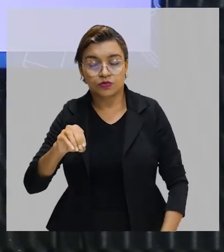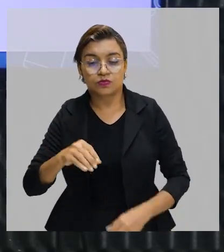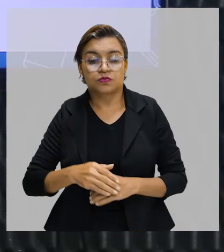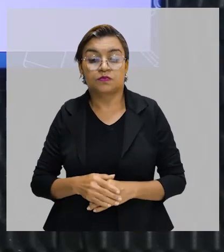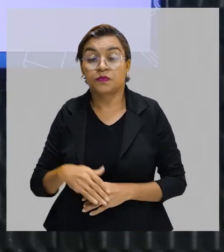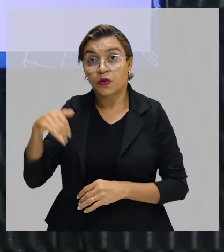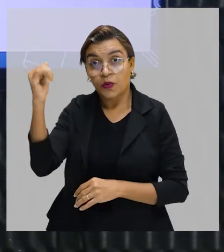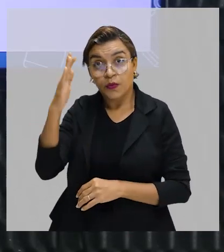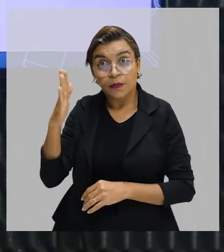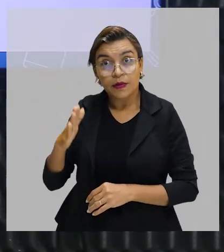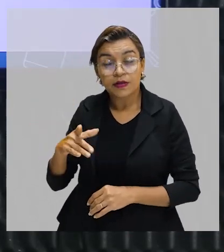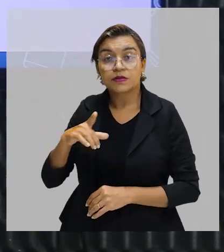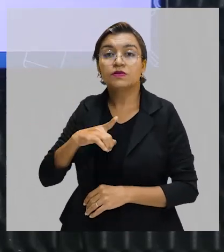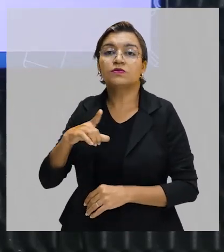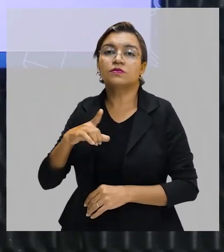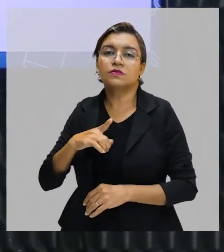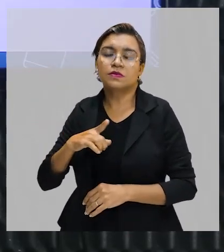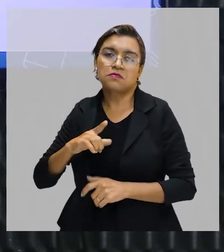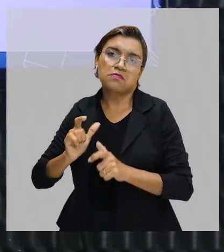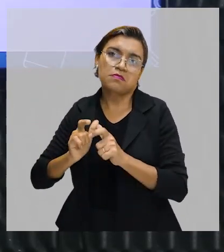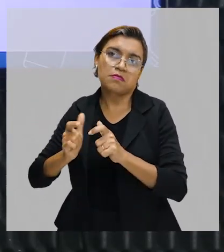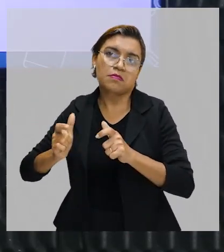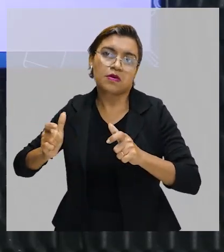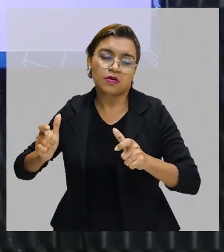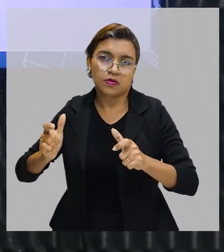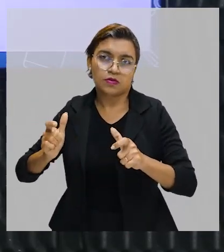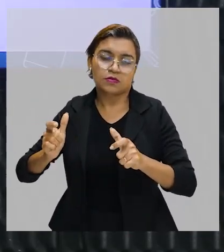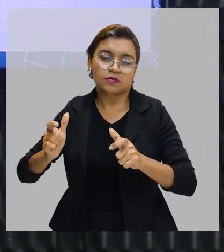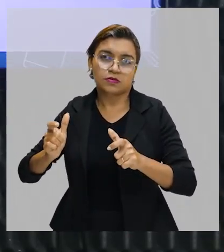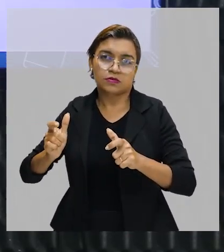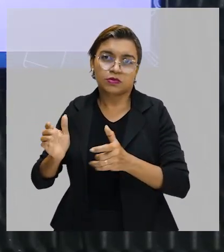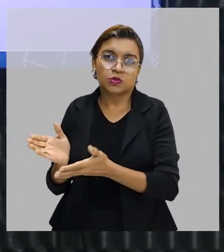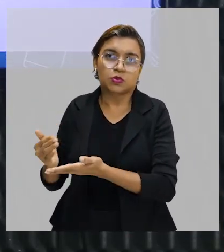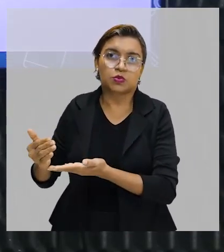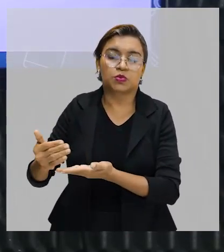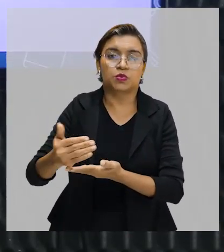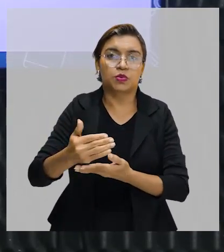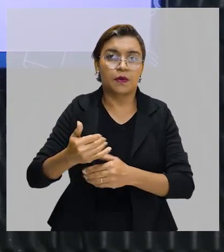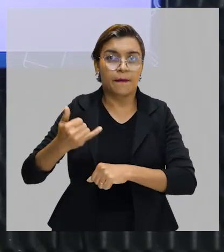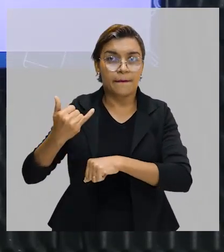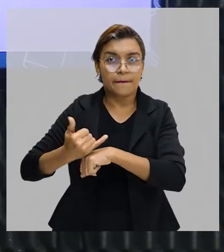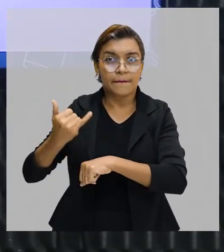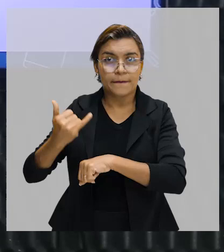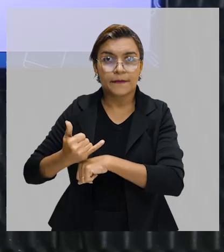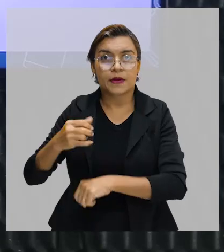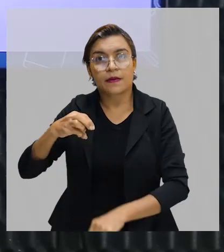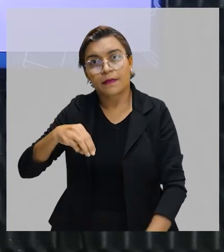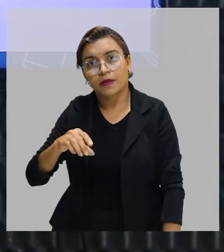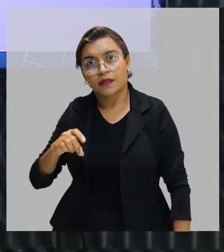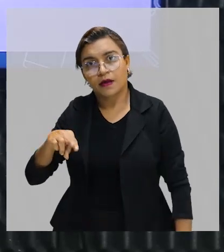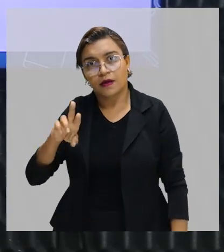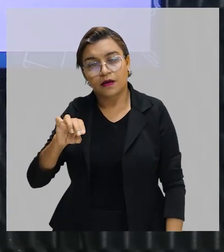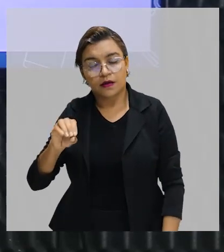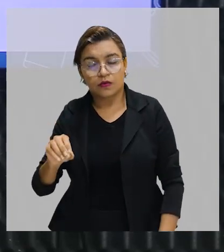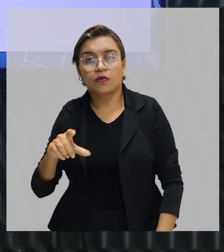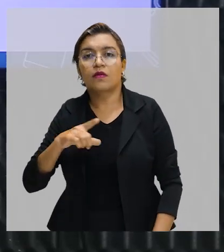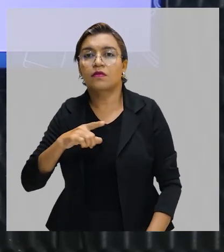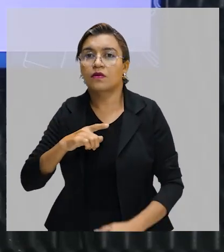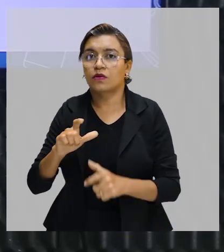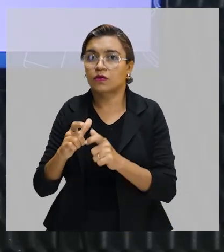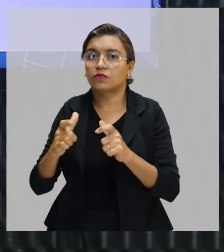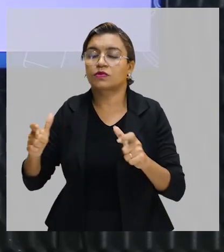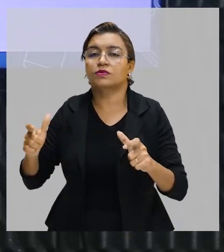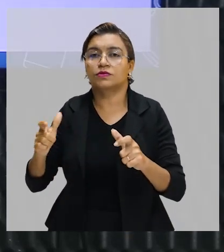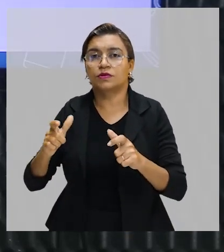Brasil apresenta uma das maiores reservas mundiais desse minério, certo? O Brasil é o local onde tem, né, uma grande quantidade de